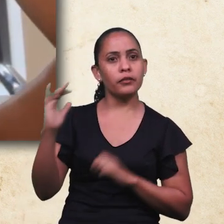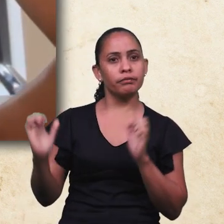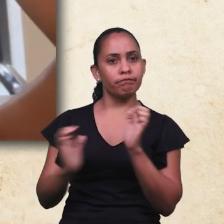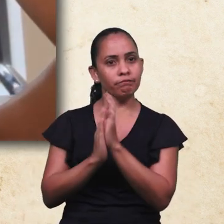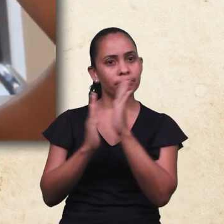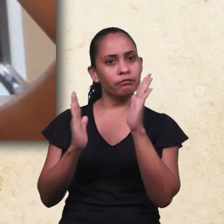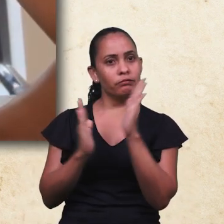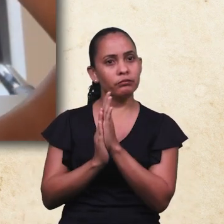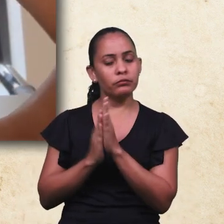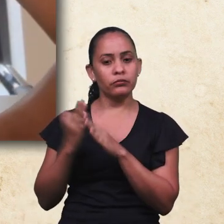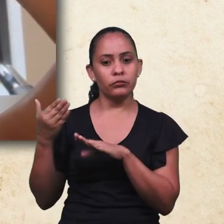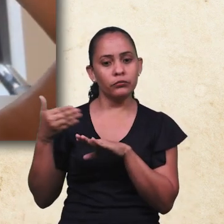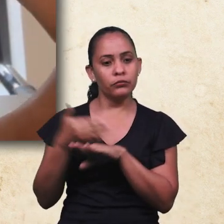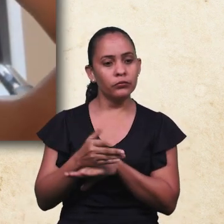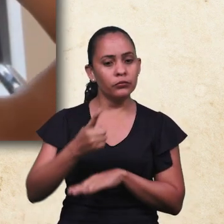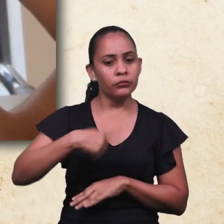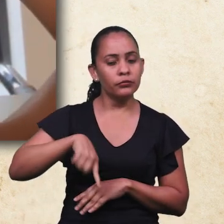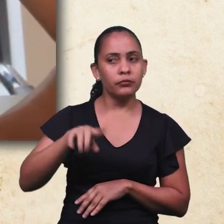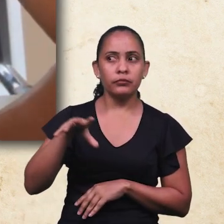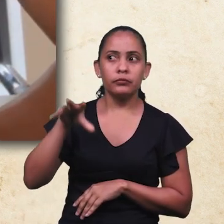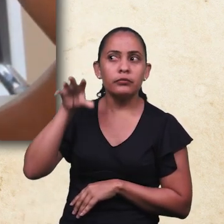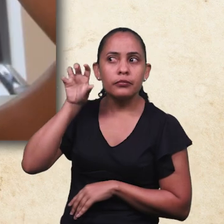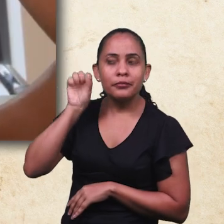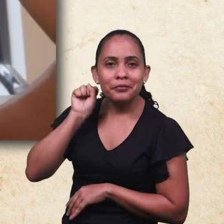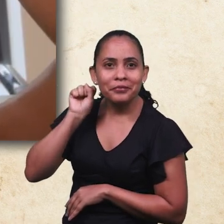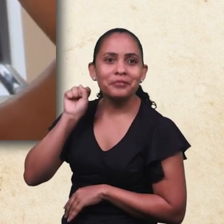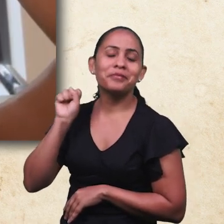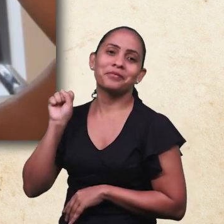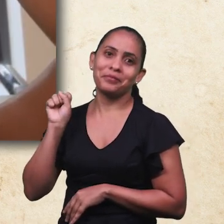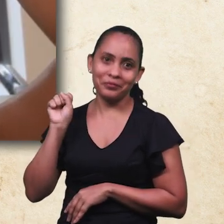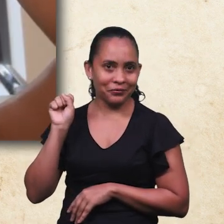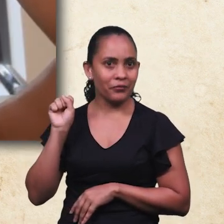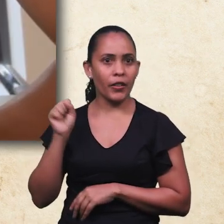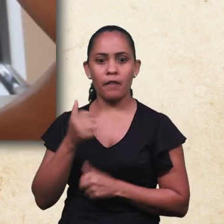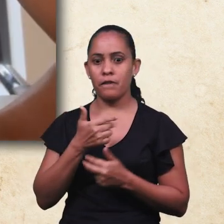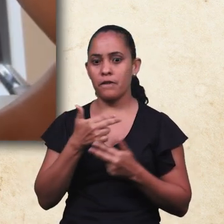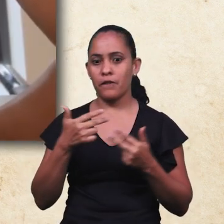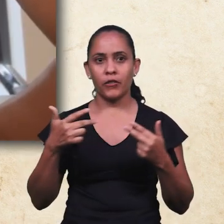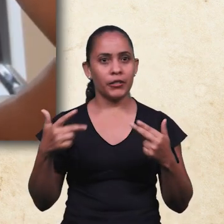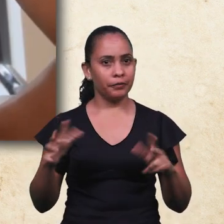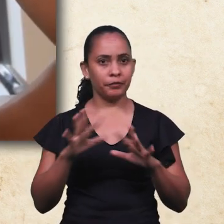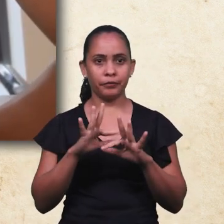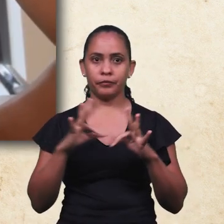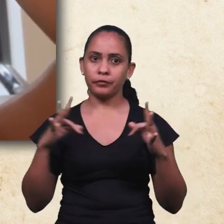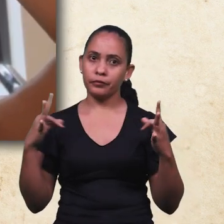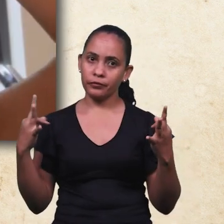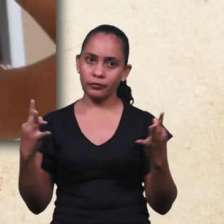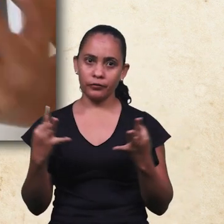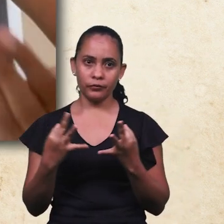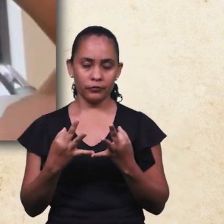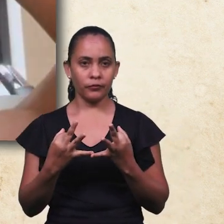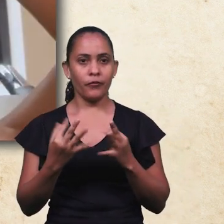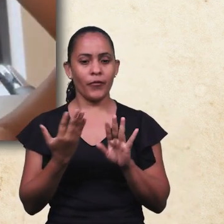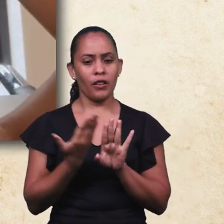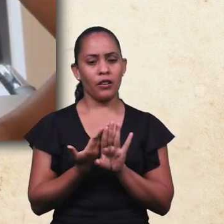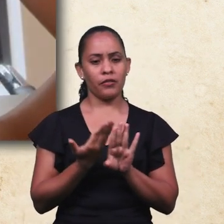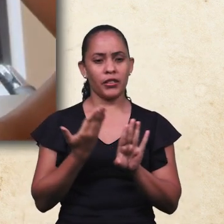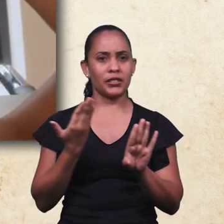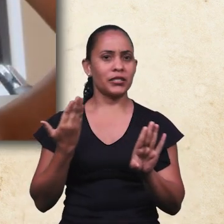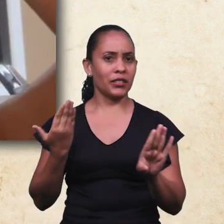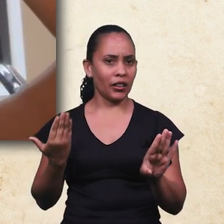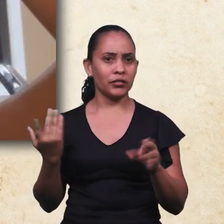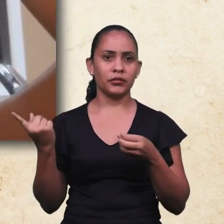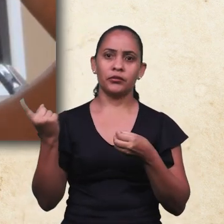os louvores e quando chegava lá escutavam muitos pais e familiares que estavam